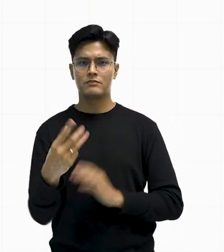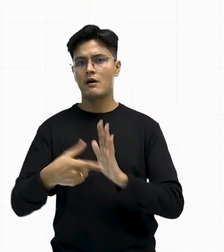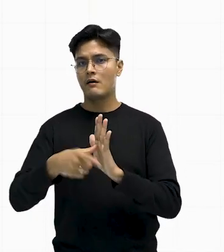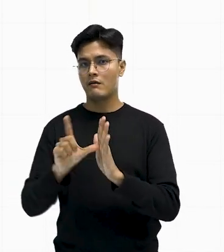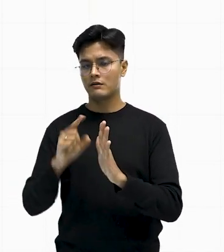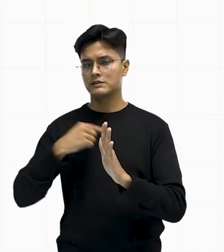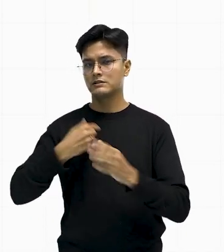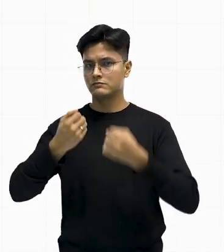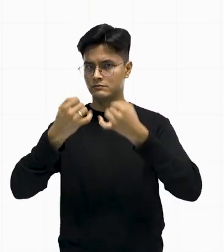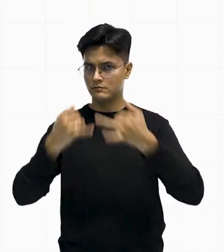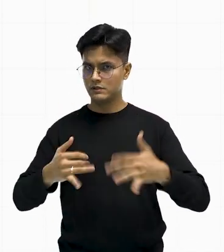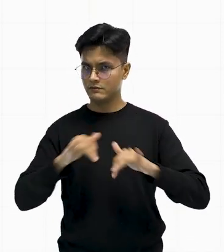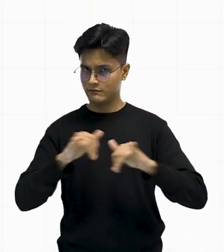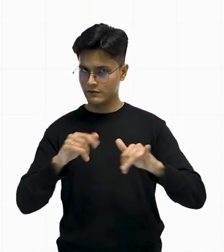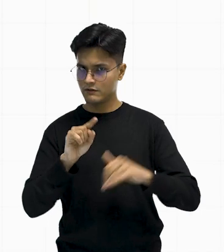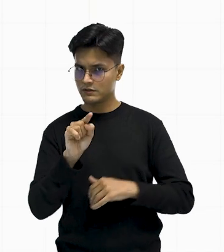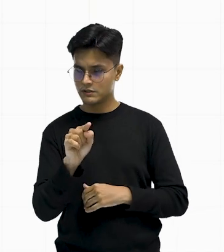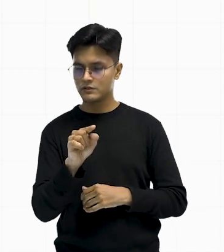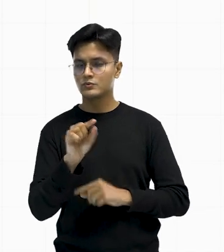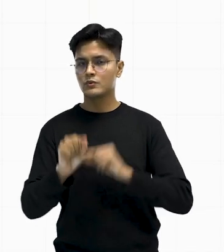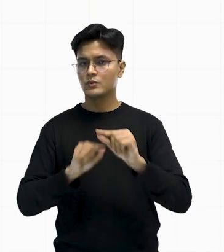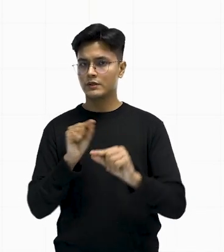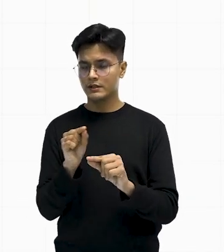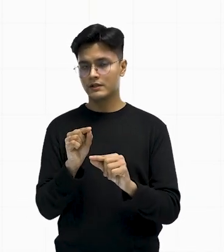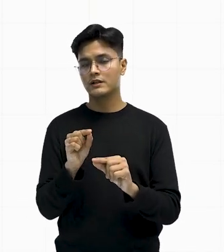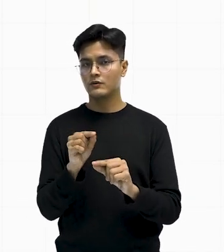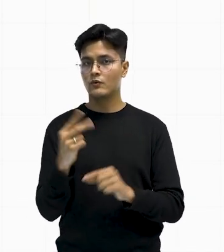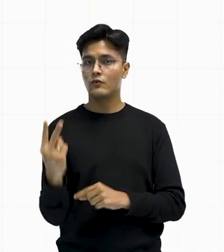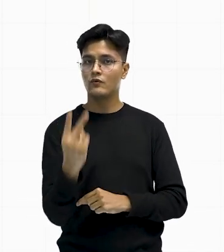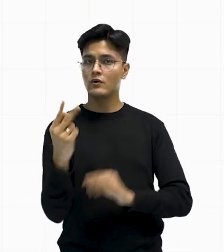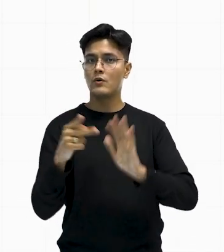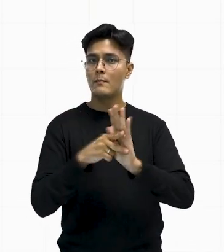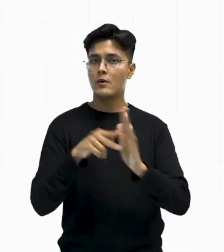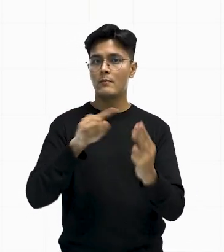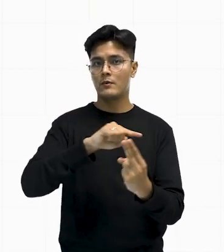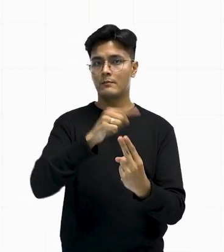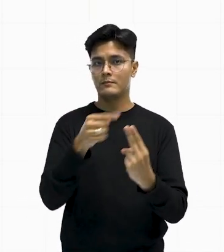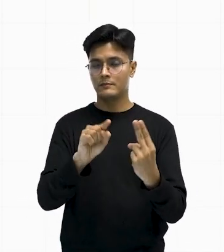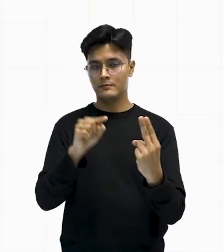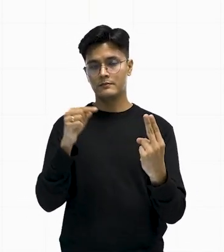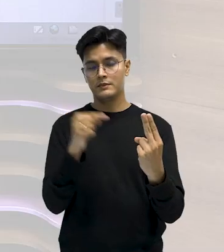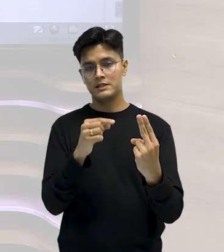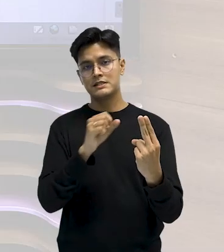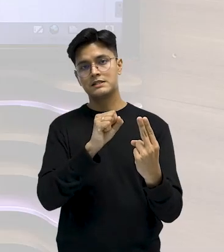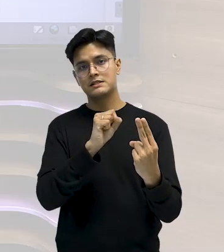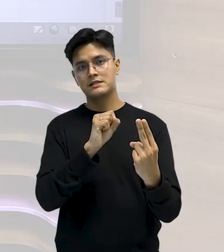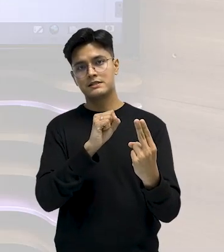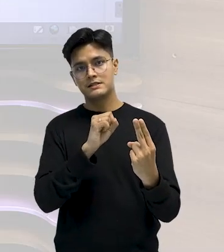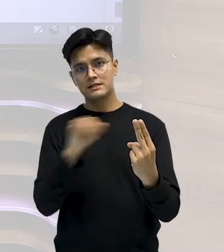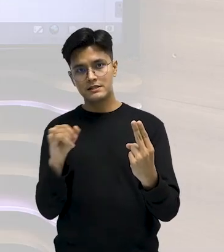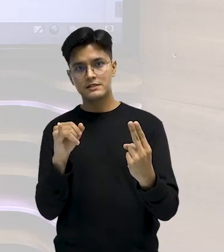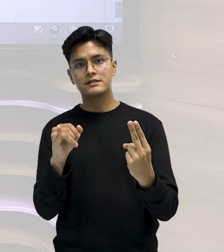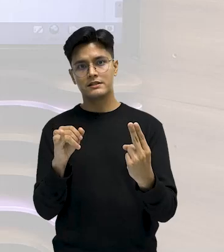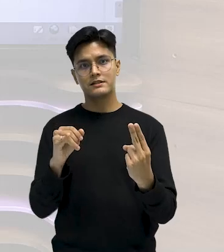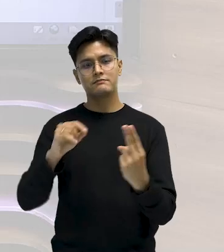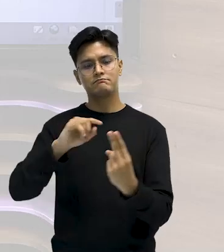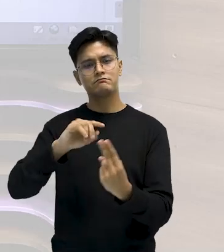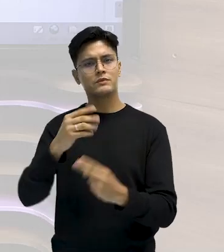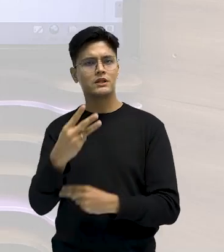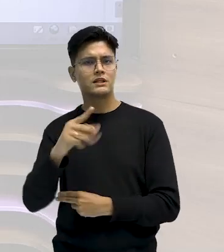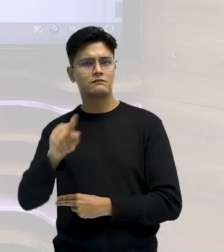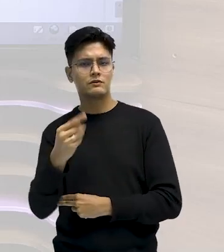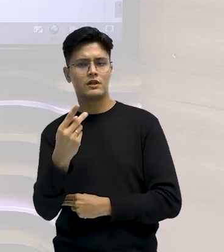falei agora há pouco, ó. O valor do π, quando ele for considerado diferente de 3,14,